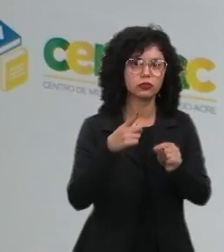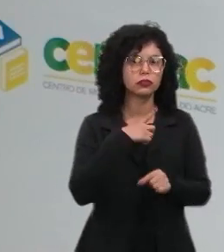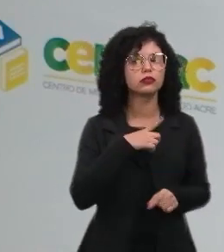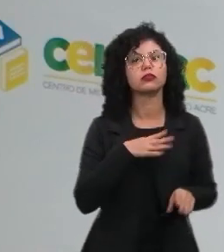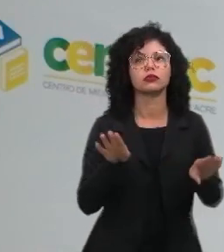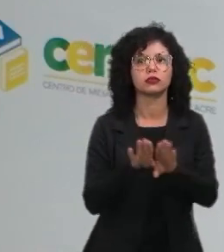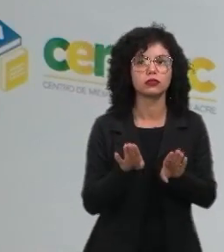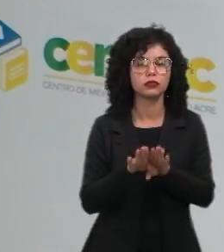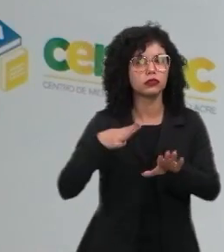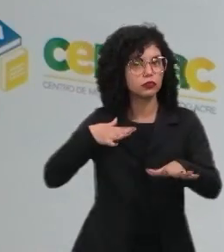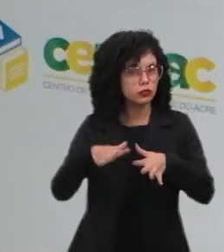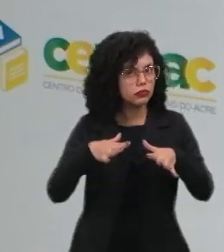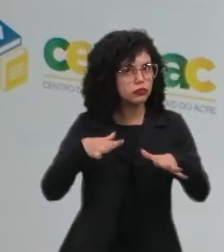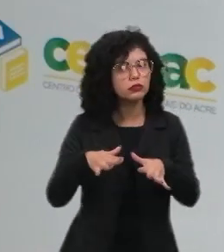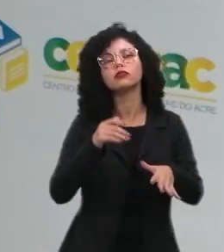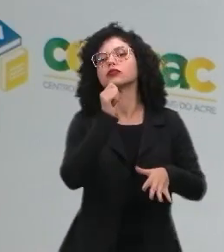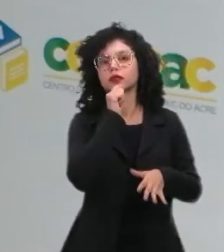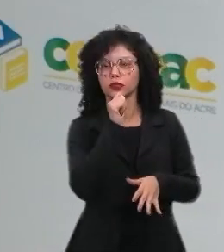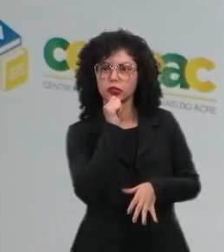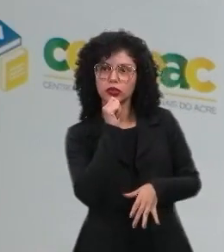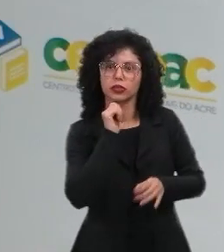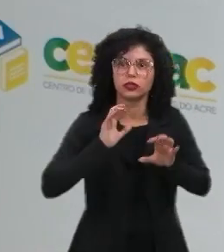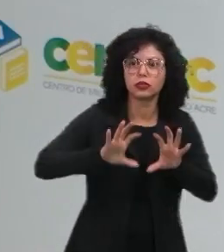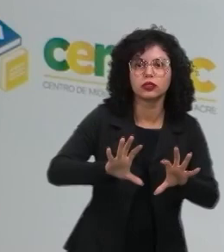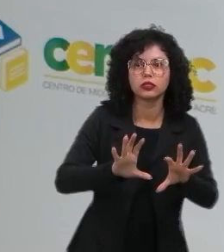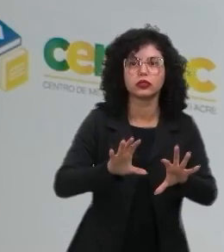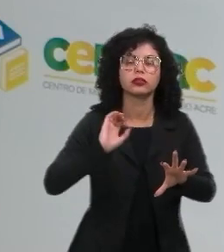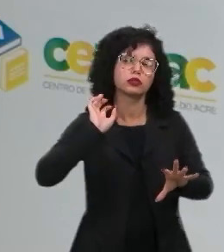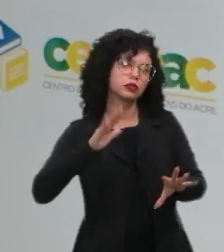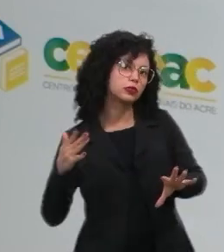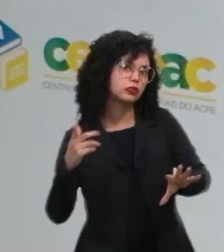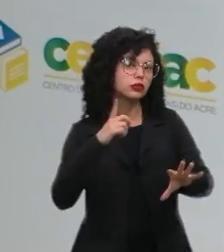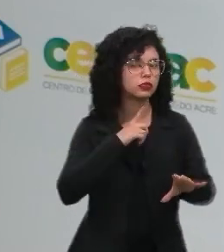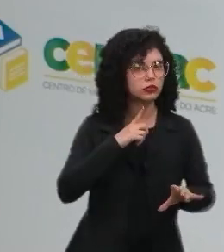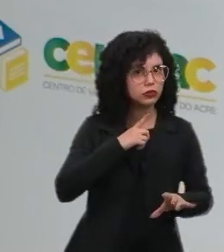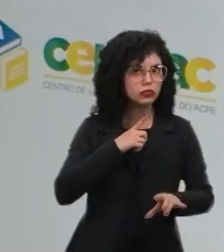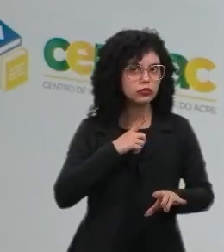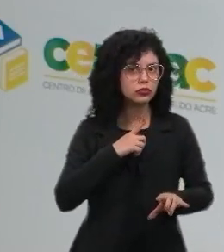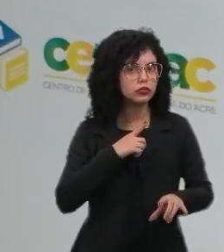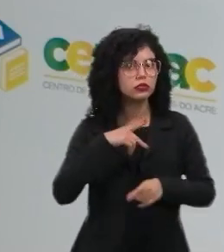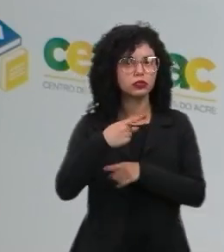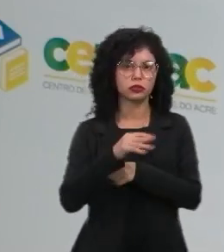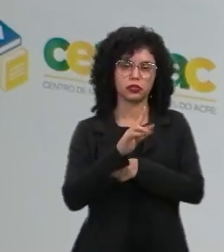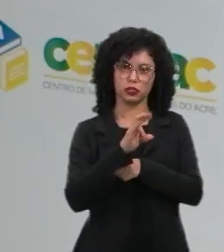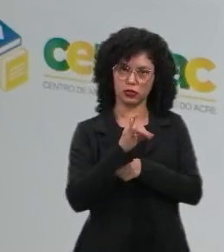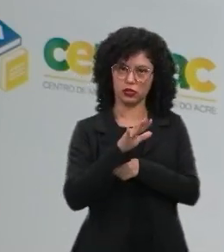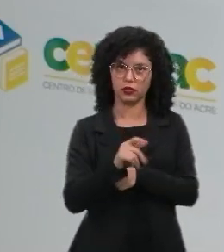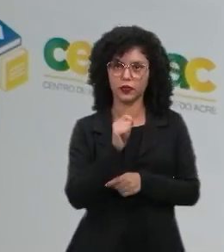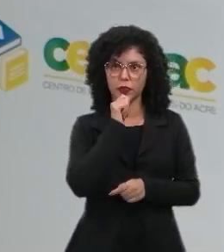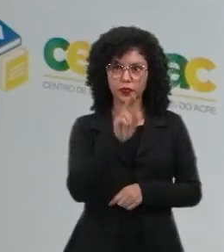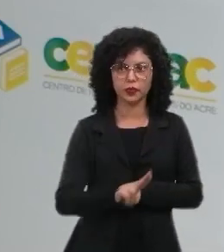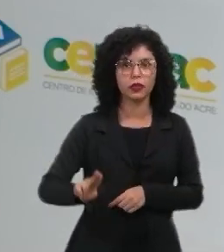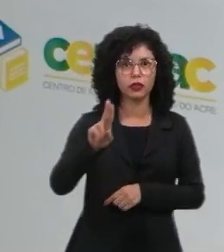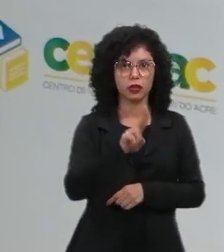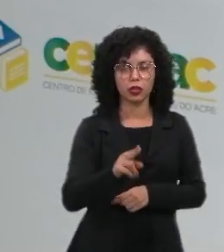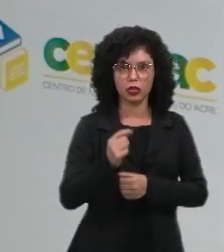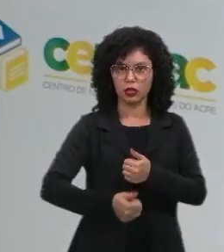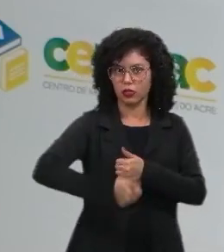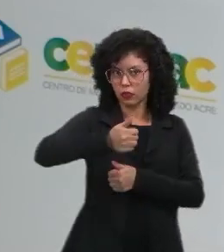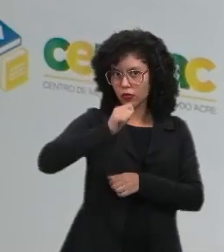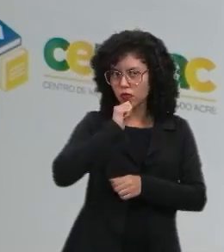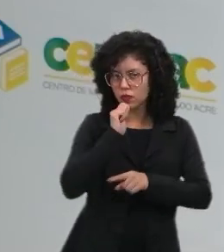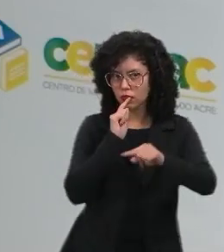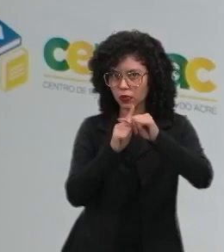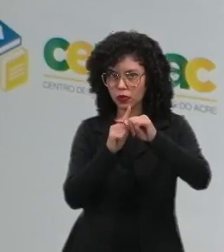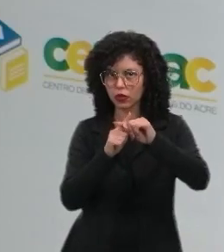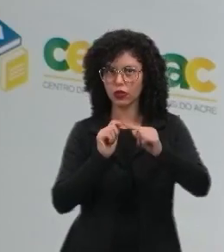no movimento retrógrado. Então, dessa maneira, quando temos o movimento progressivo, eu vou utilizar valores positivos, ou seja,